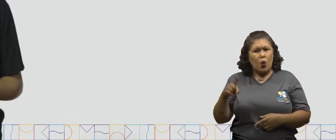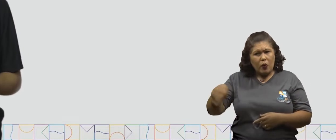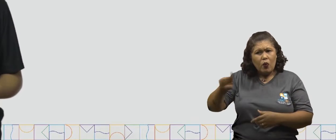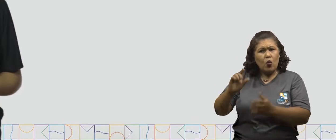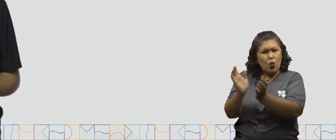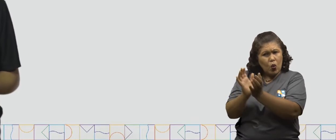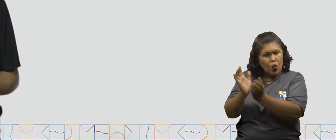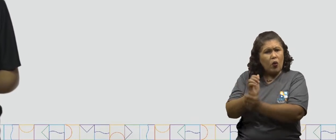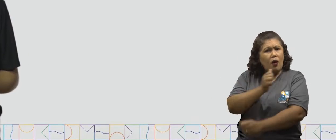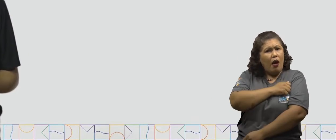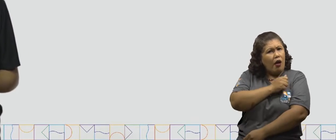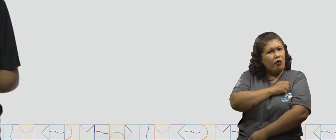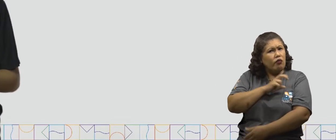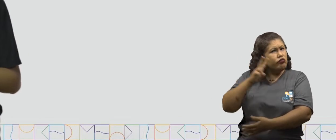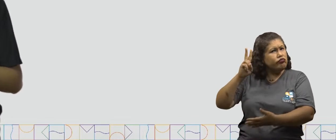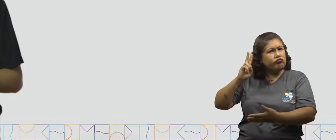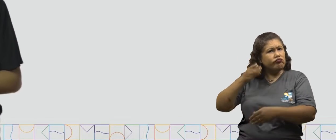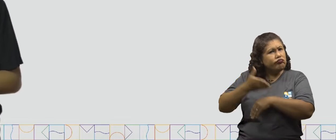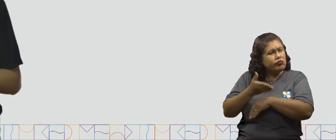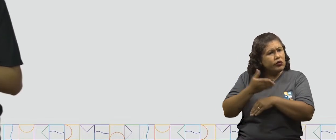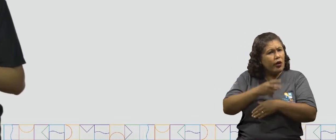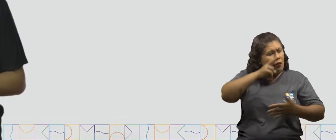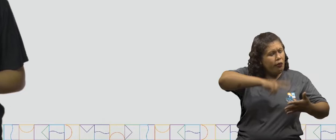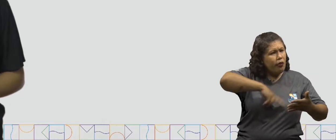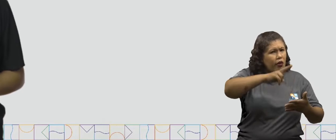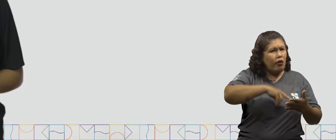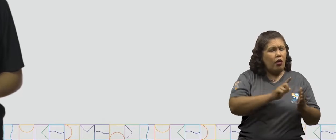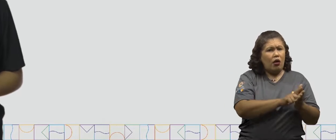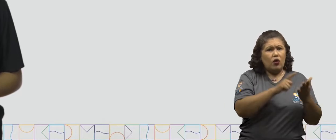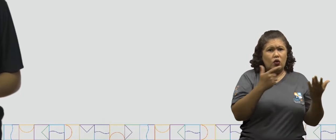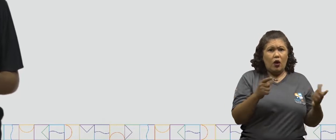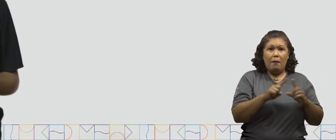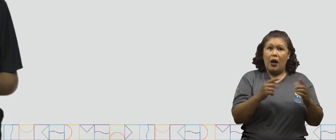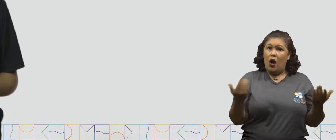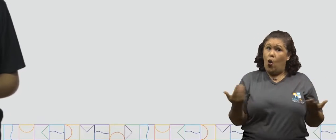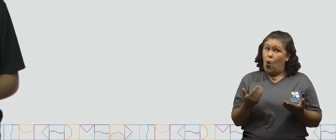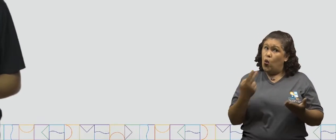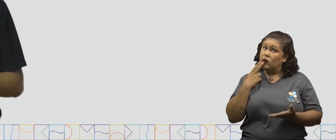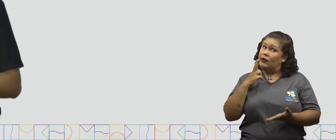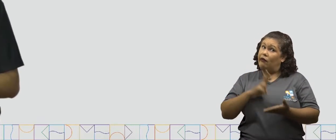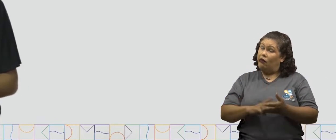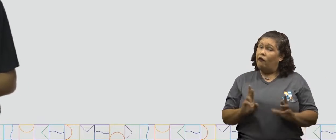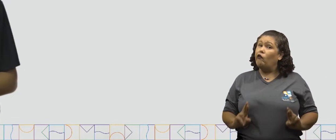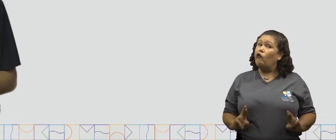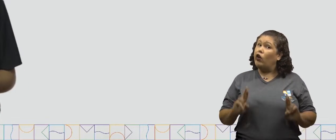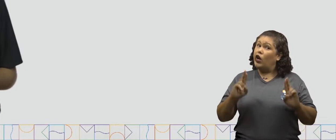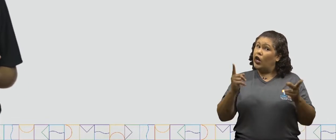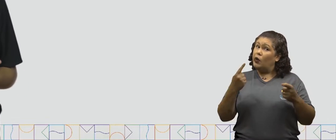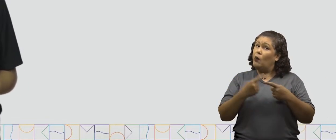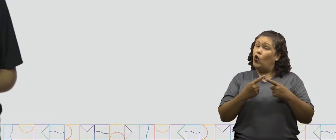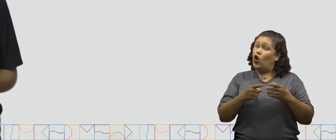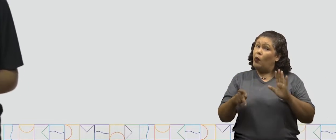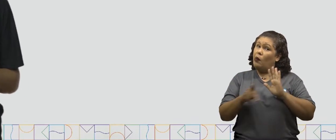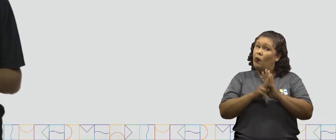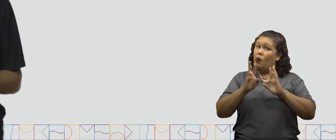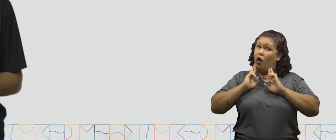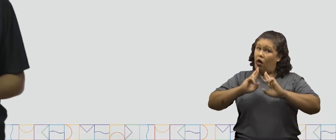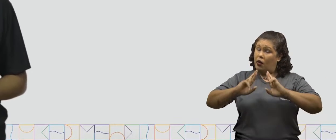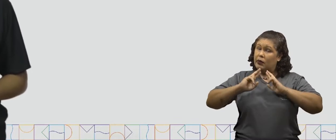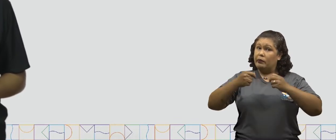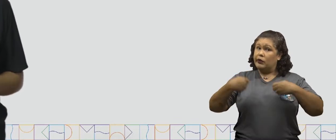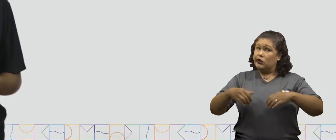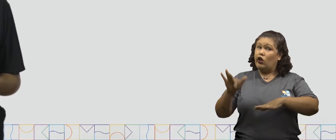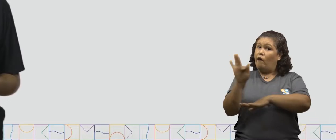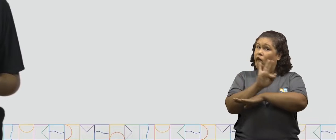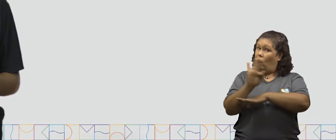leitores frequentes desse jornal. Porém, este caso é diferente, porque é uma carta de reclamação. Assim, deve ser